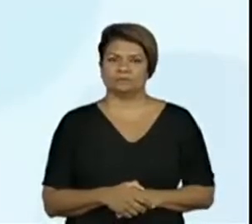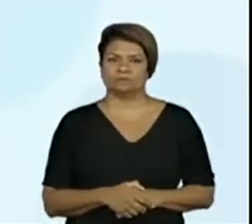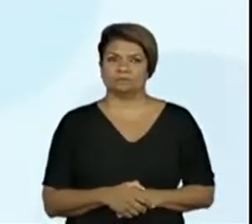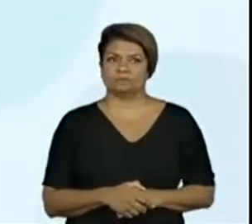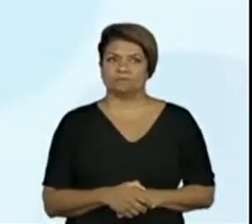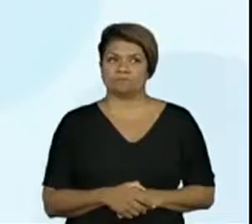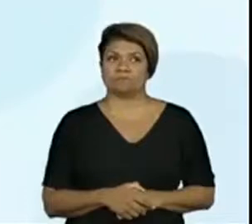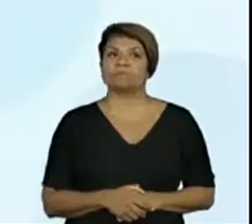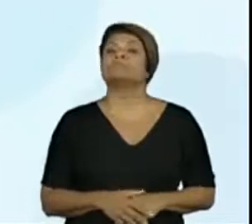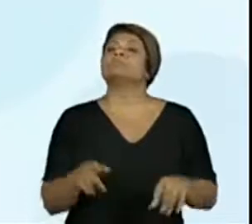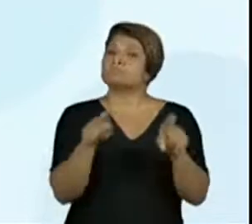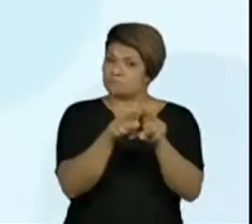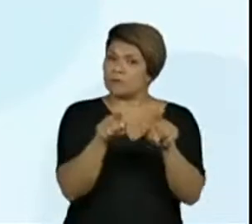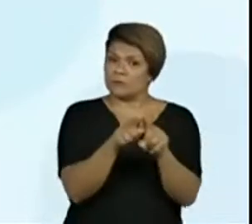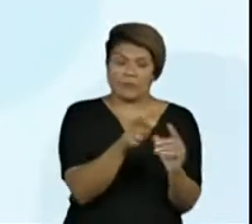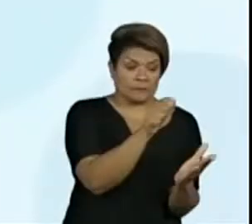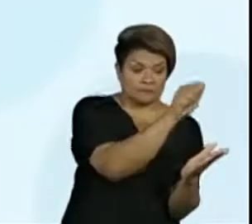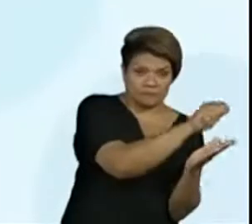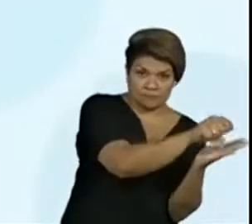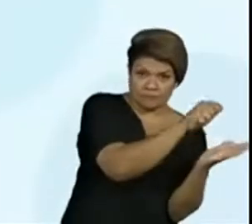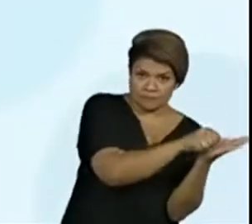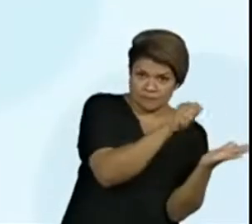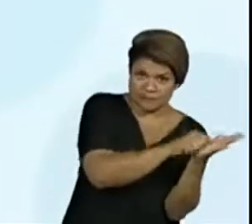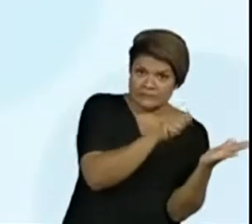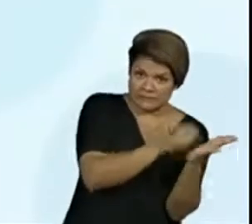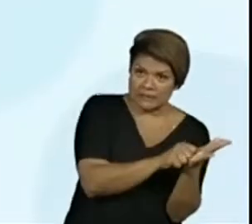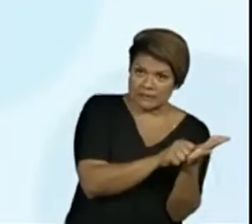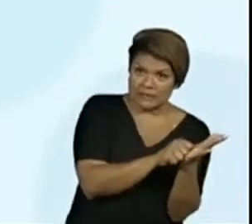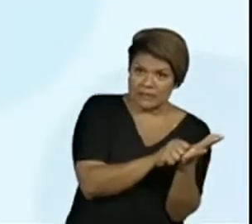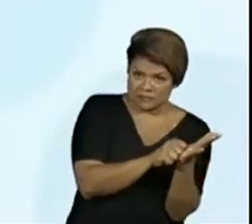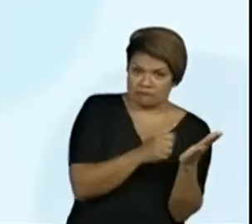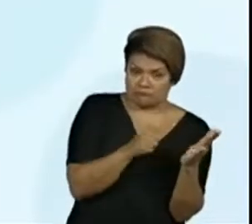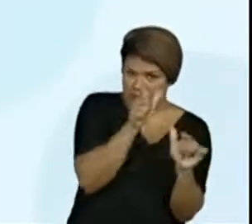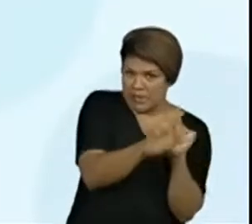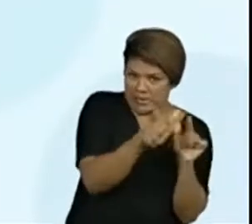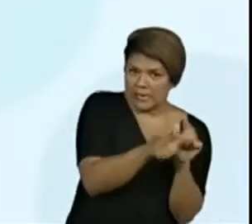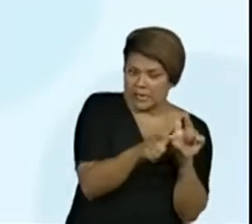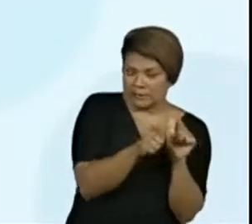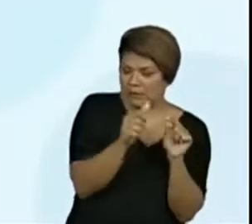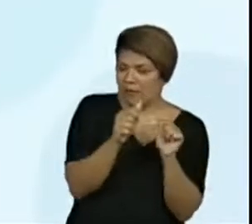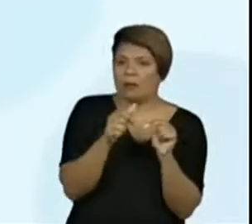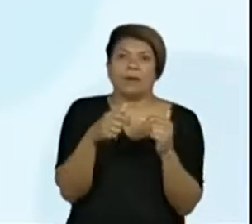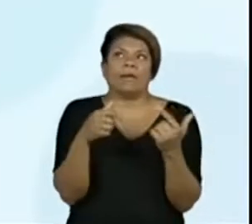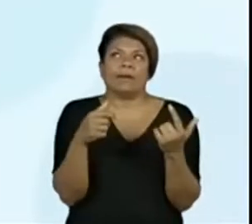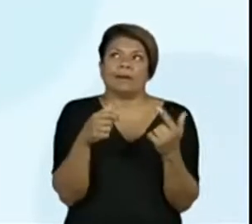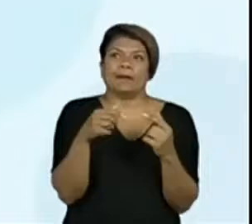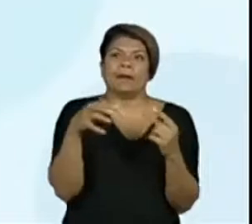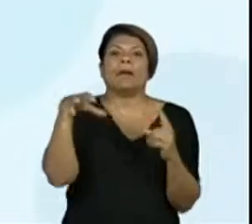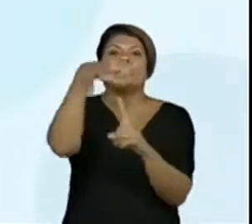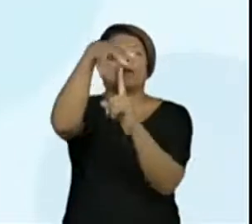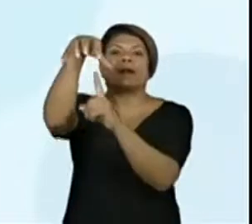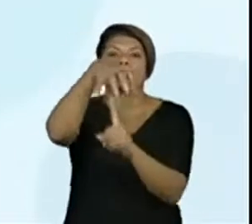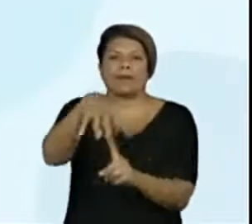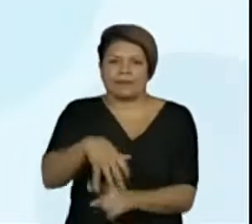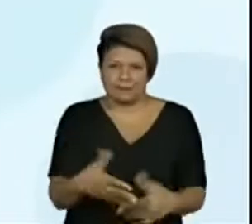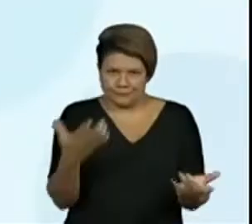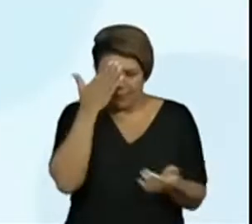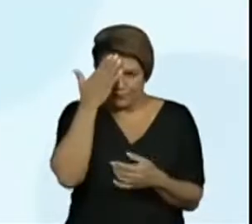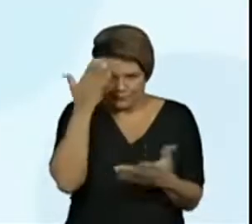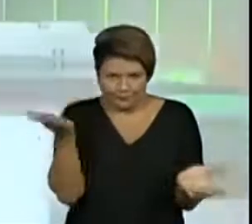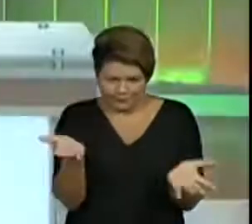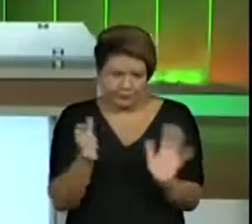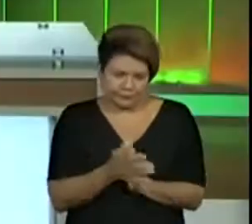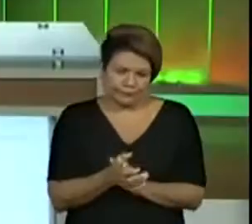Assim como a escrita não está posta para nós, não veio parar na nossa história assim, naturalmente, foi